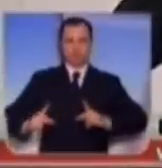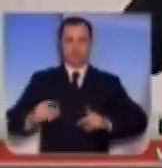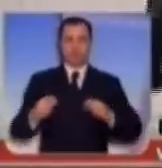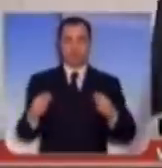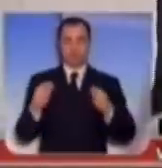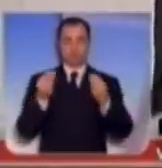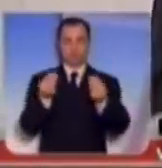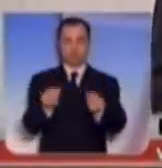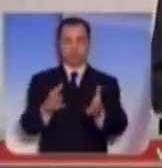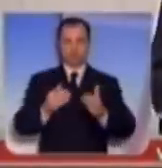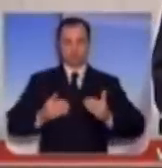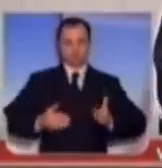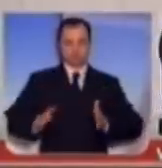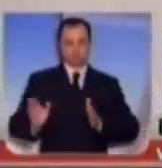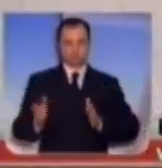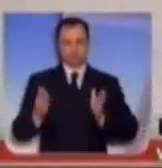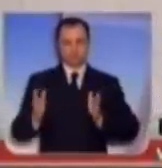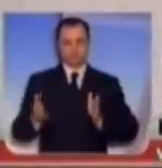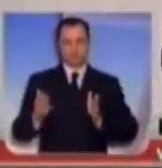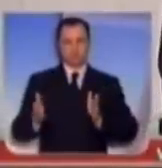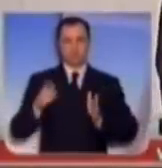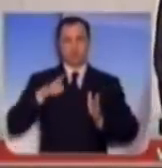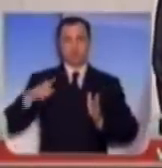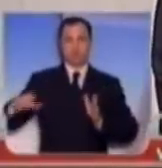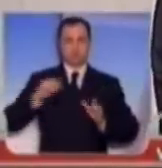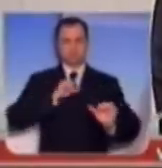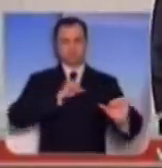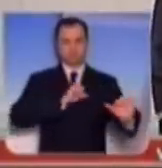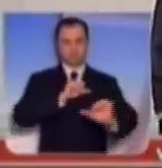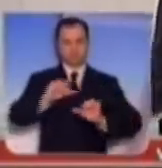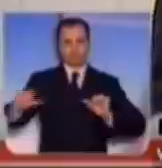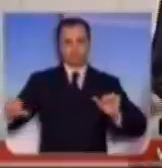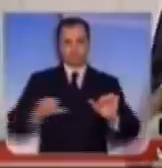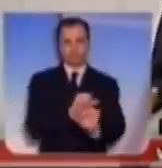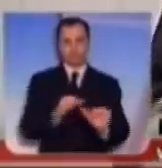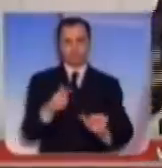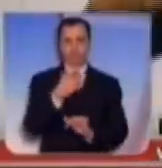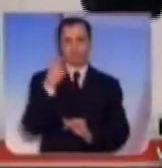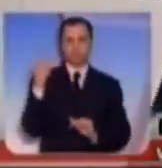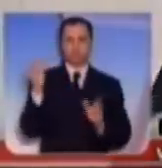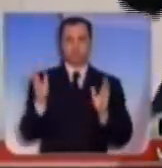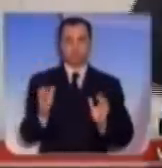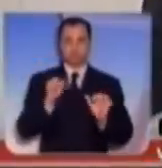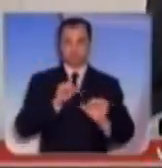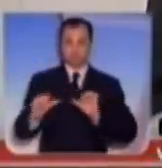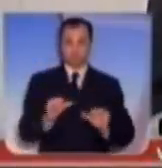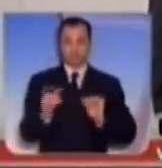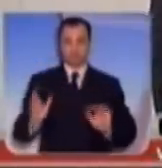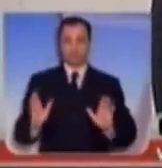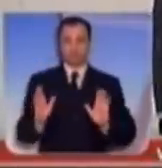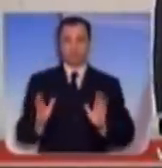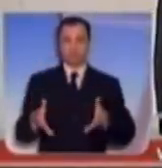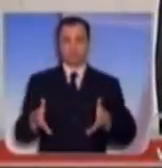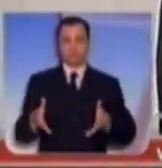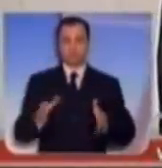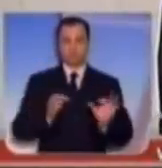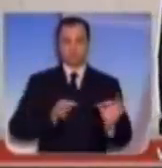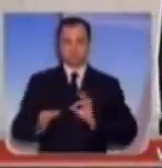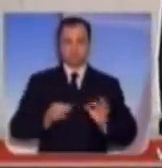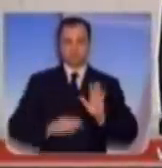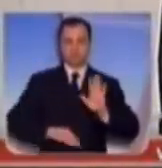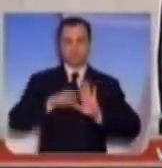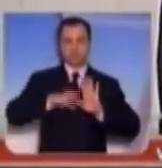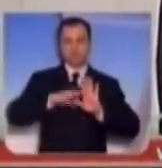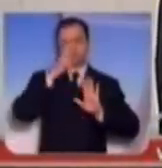está colocando em curso alterações, na verdade, já alterou o plano